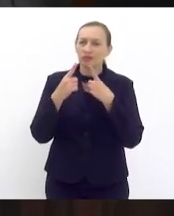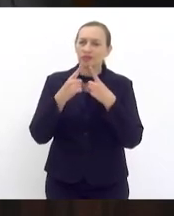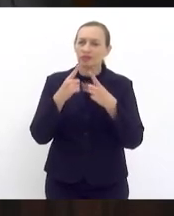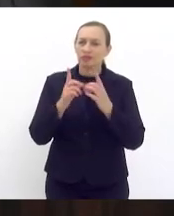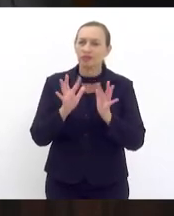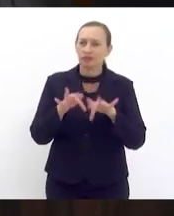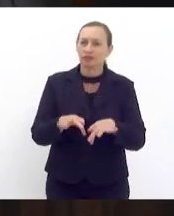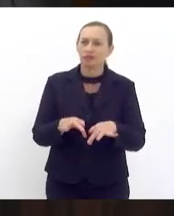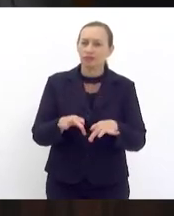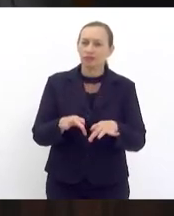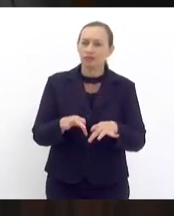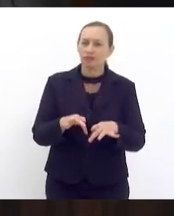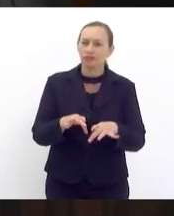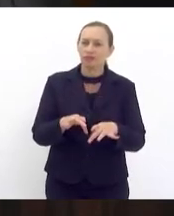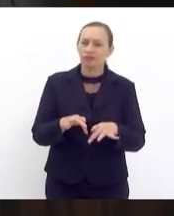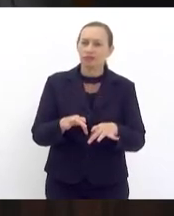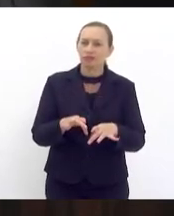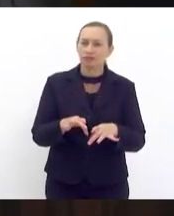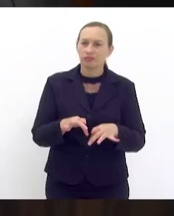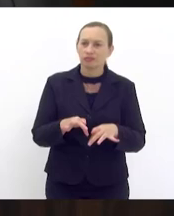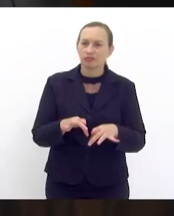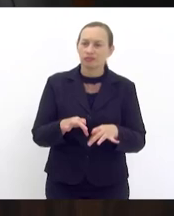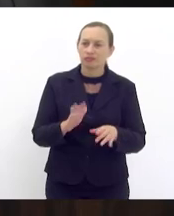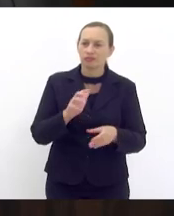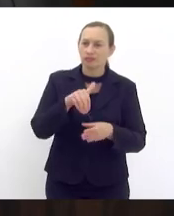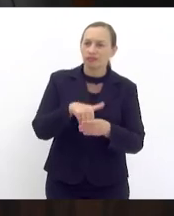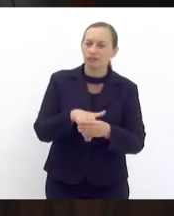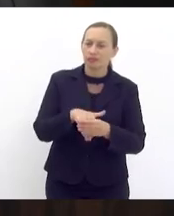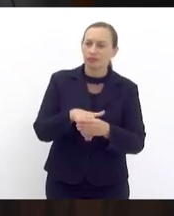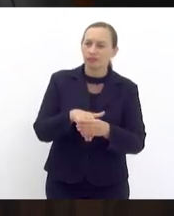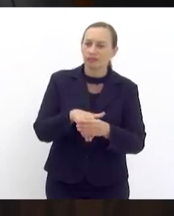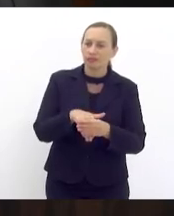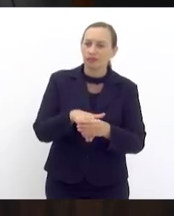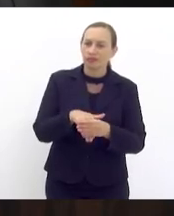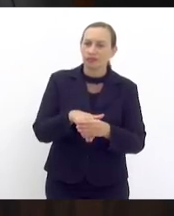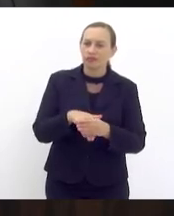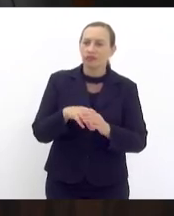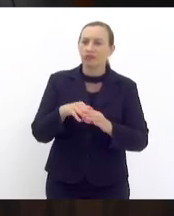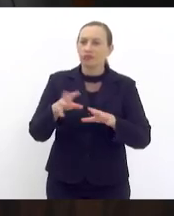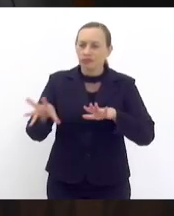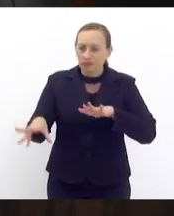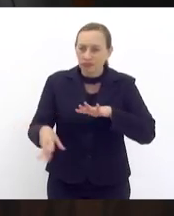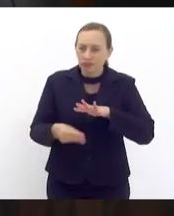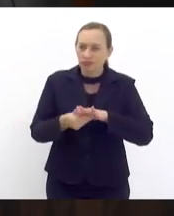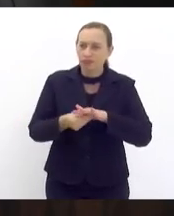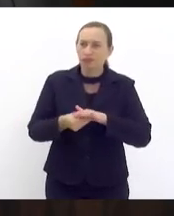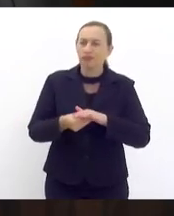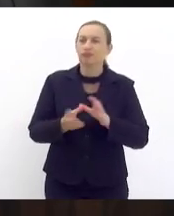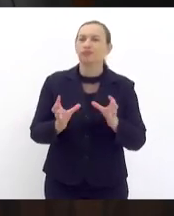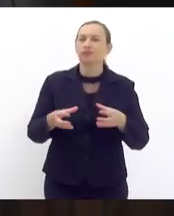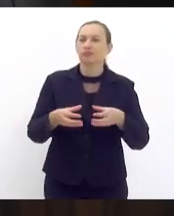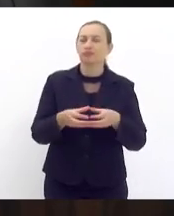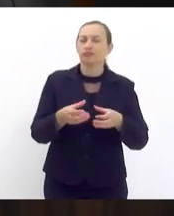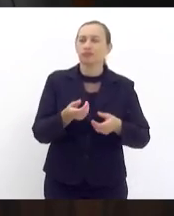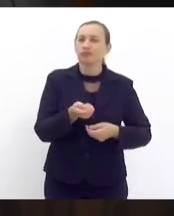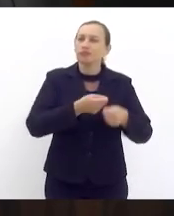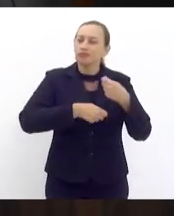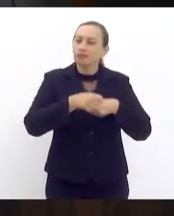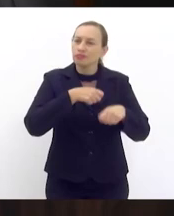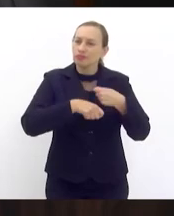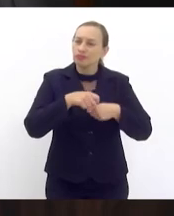Enseada de discussão em votação as emendas da comissão de